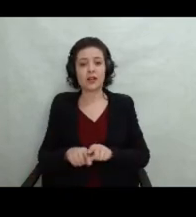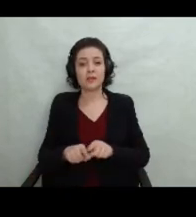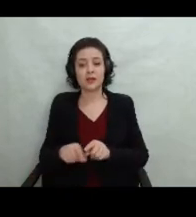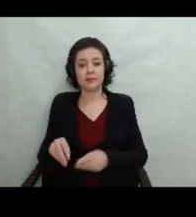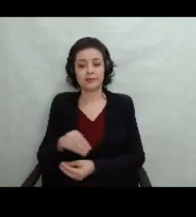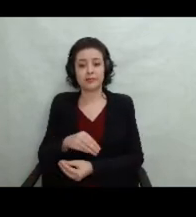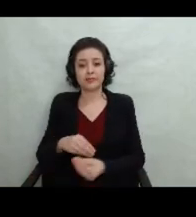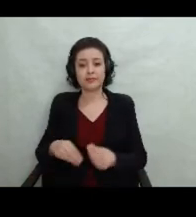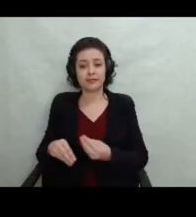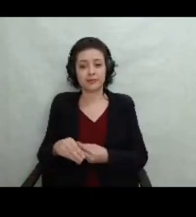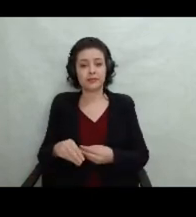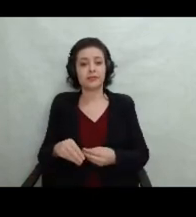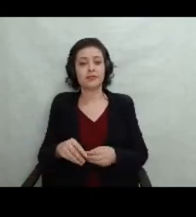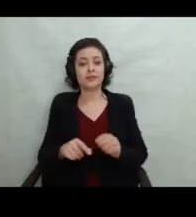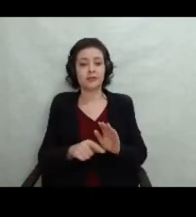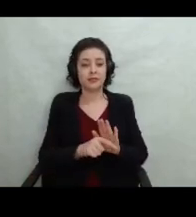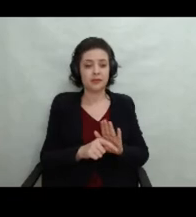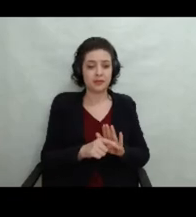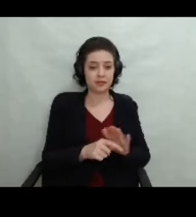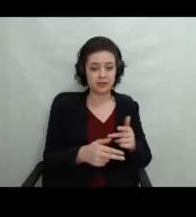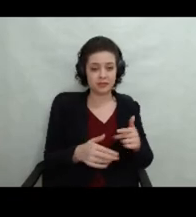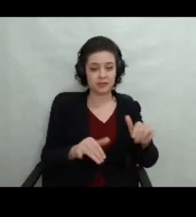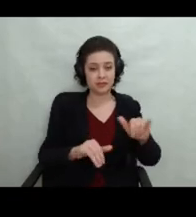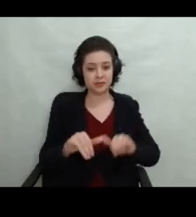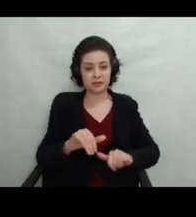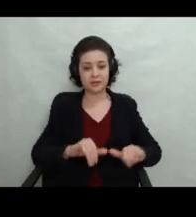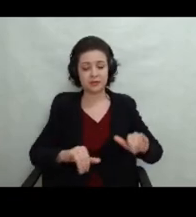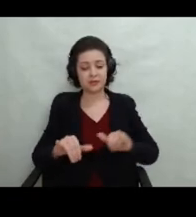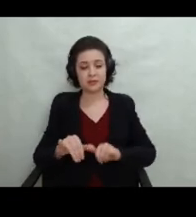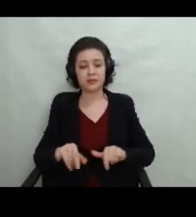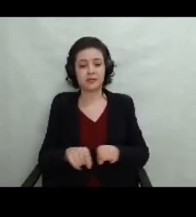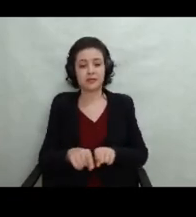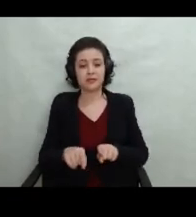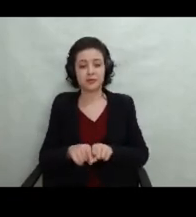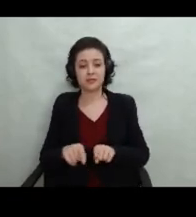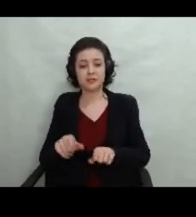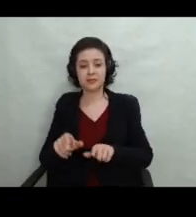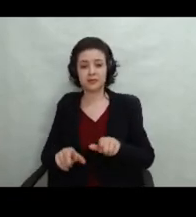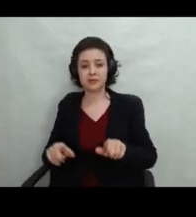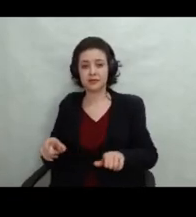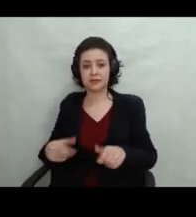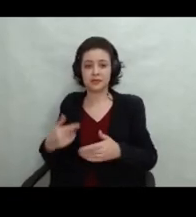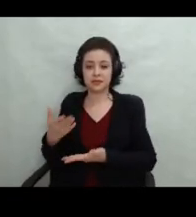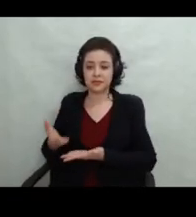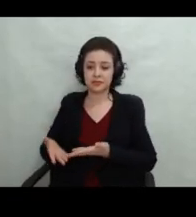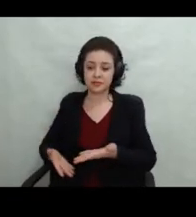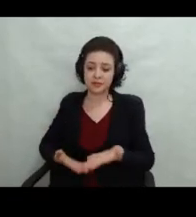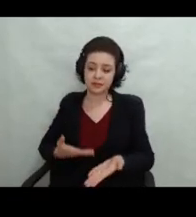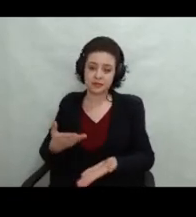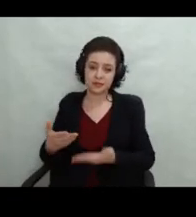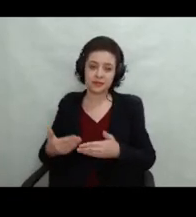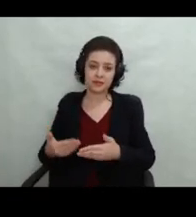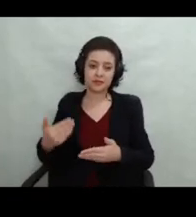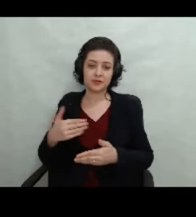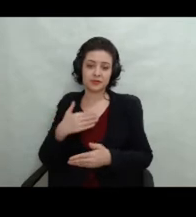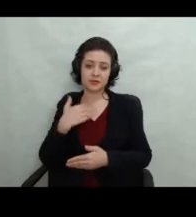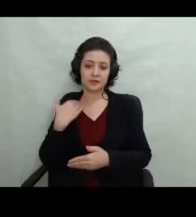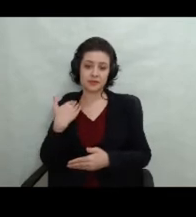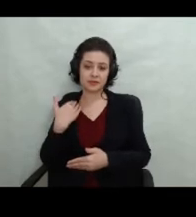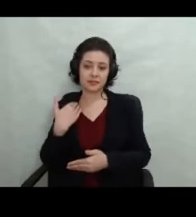fármacos, aquelas substâncias a pessoa vinha sendo tratada, né, antes do falecimento. Então, até